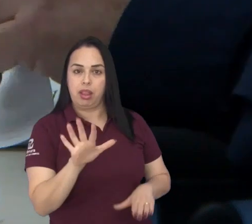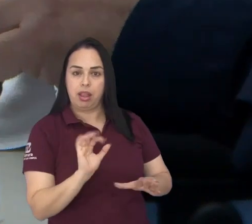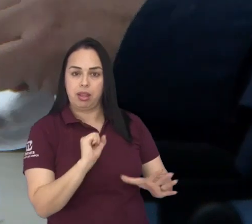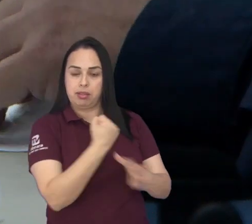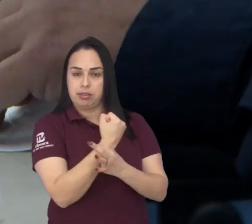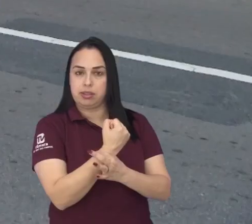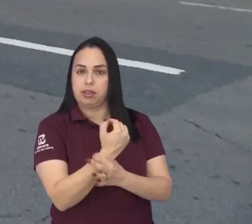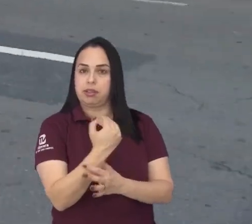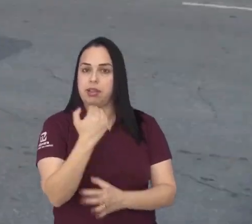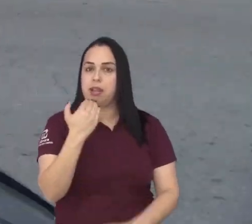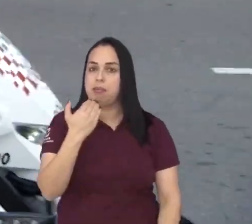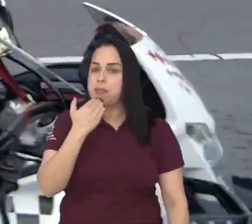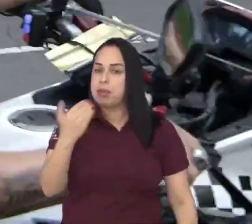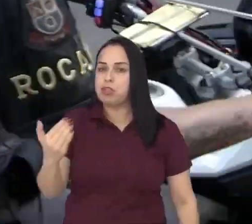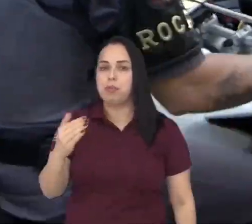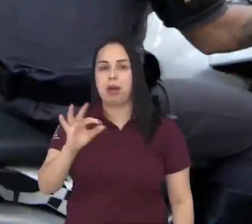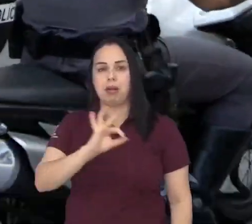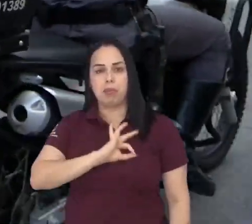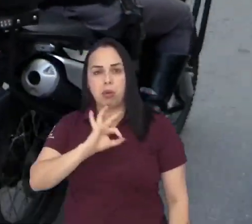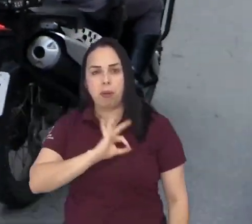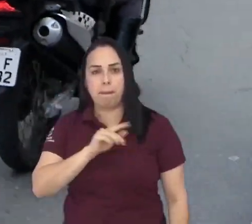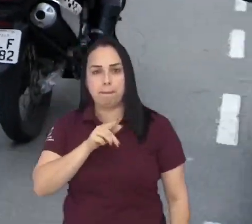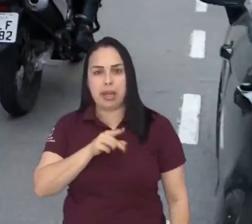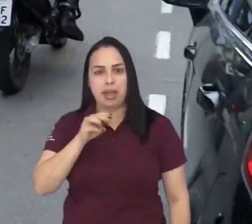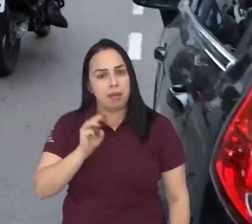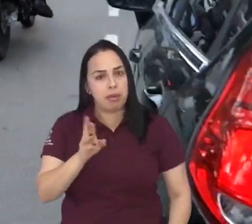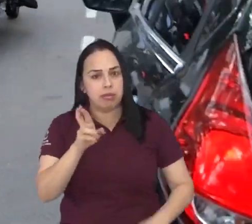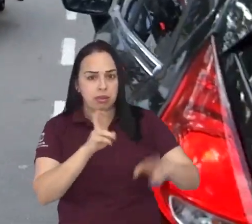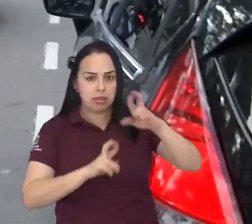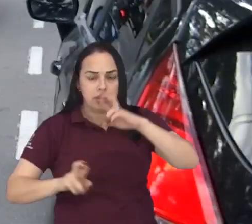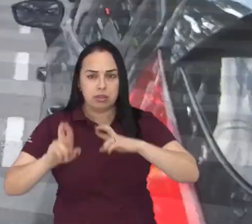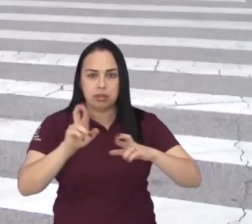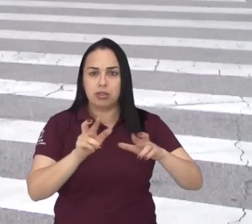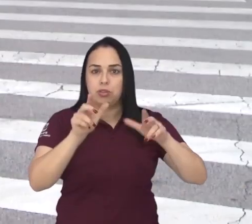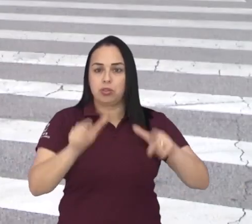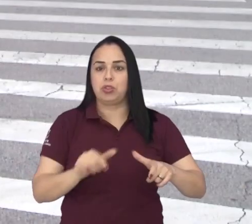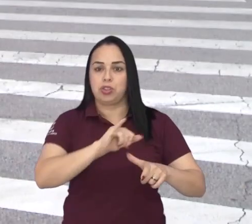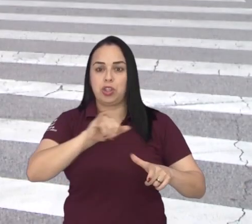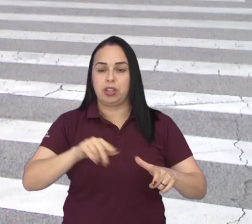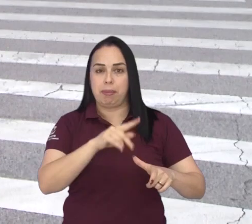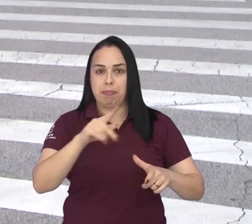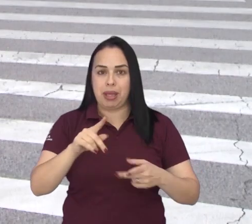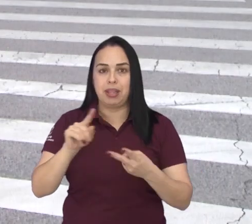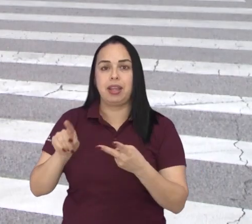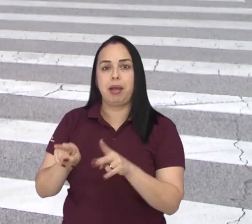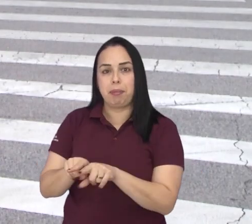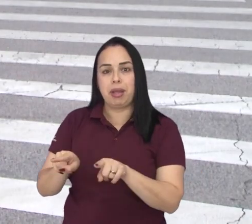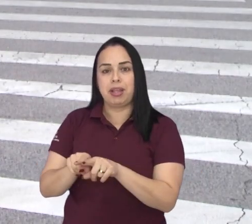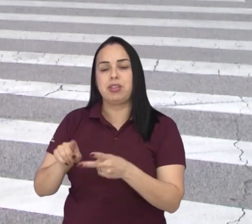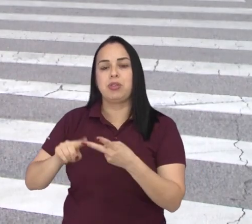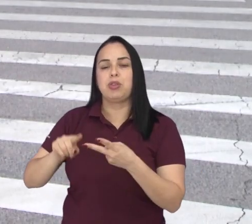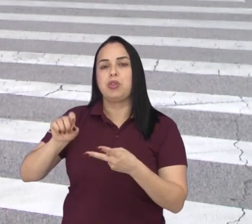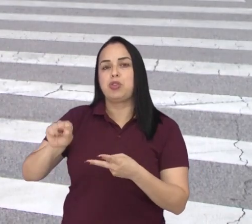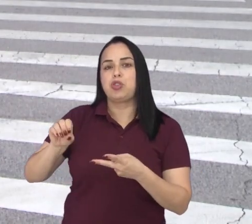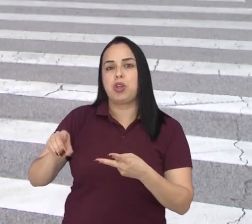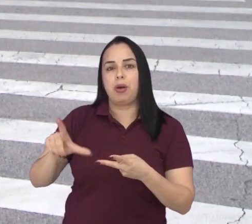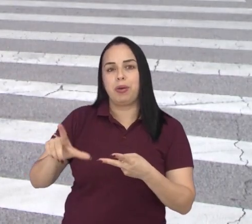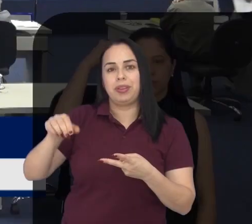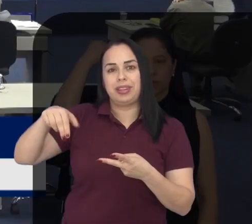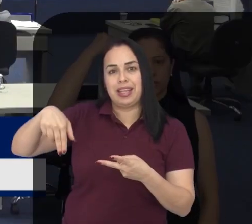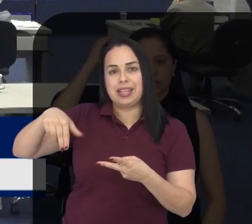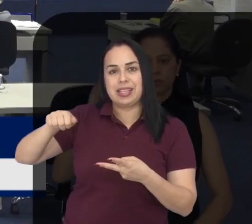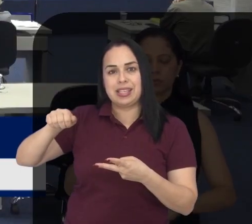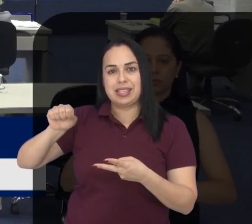segurança, constam pedidos à Polícia Militar para ampliação de ronda nos bairros Jardim Paulista e Jardim Residencial Sol